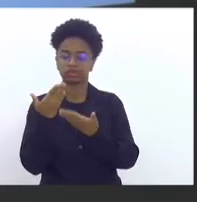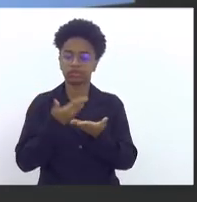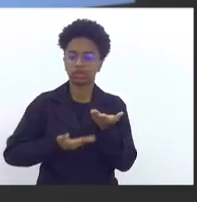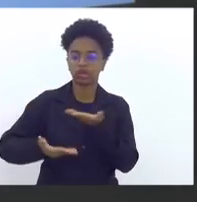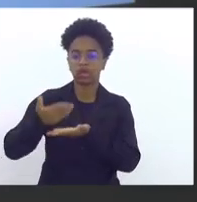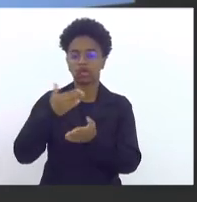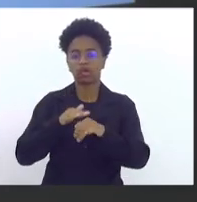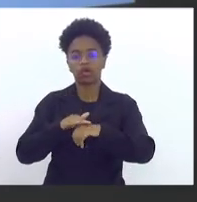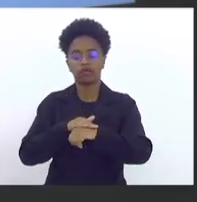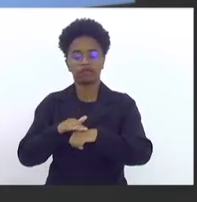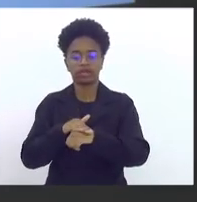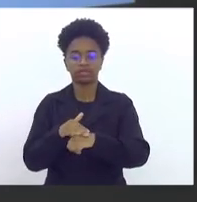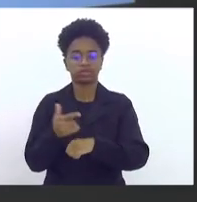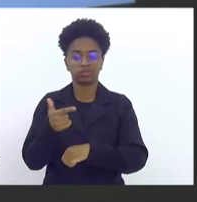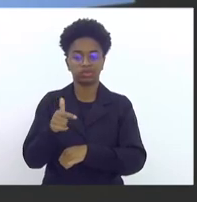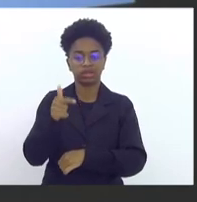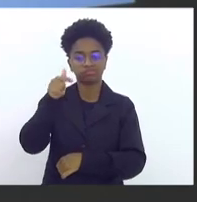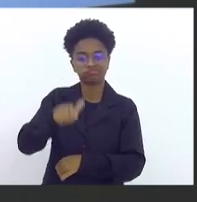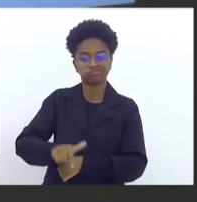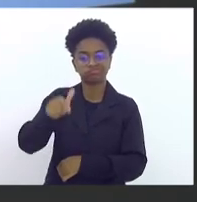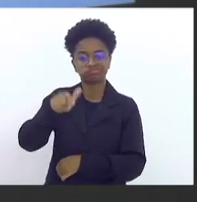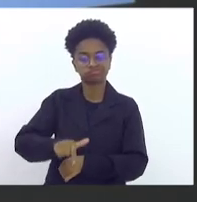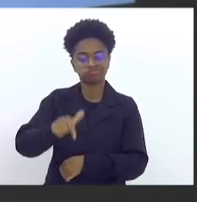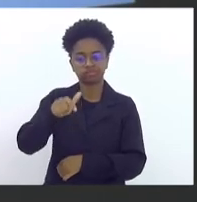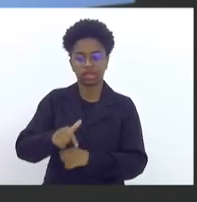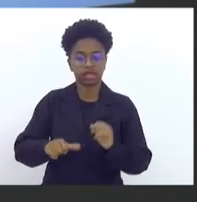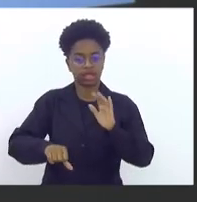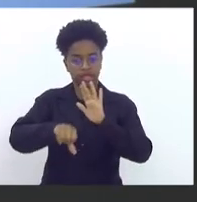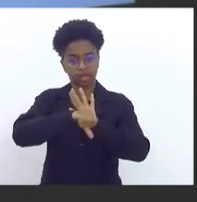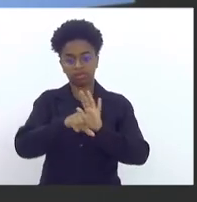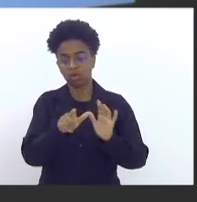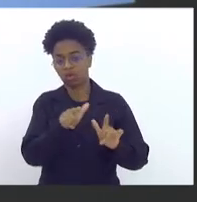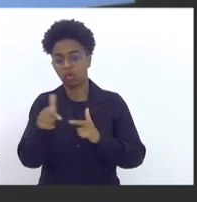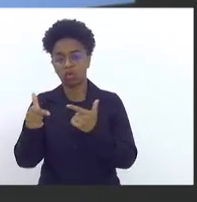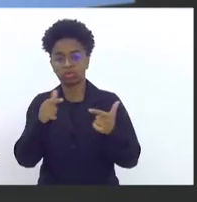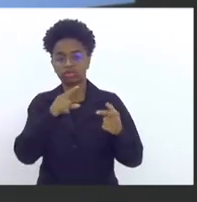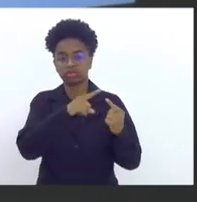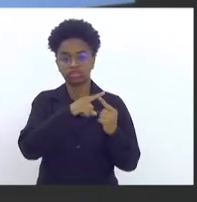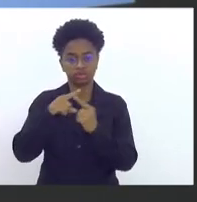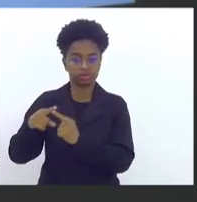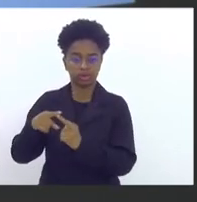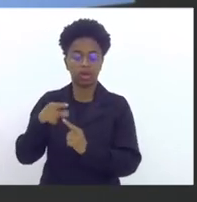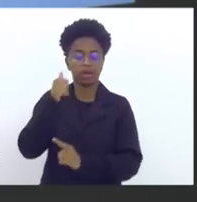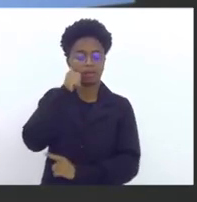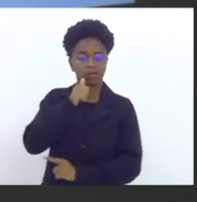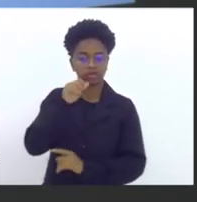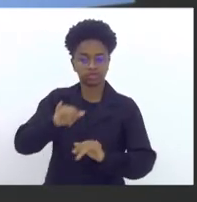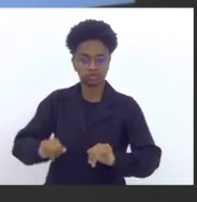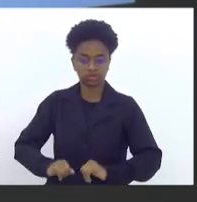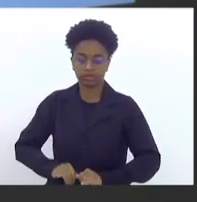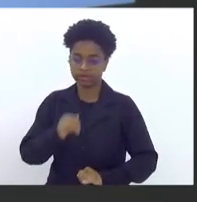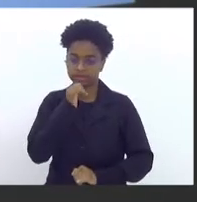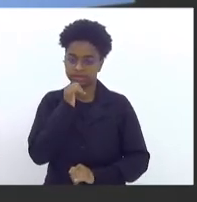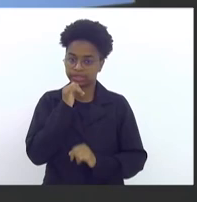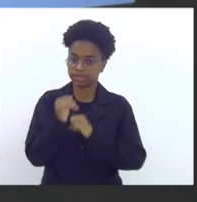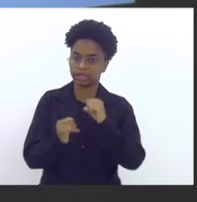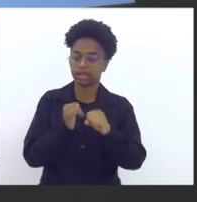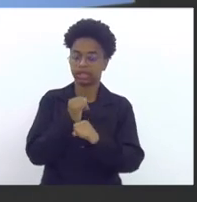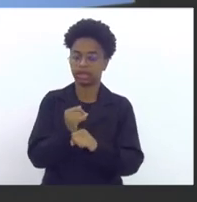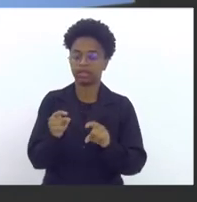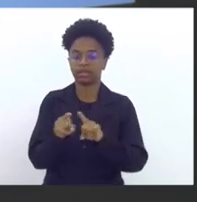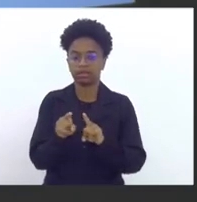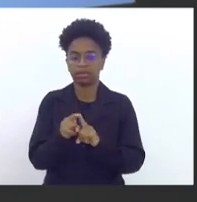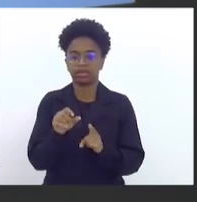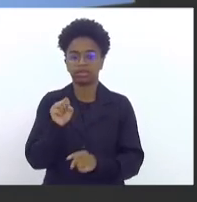não repete essa causa de aumento de pena para o outro tipo de crimes que as mulheres sofrem na internet como é o caso repito do